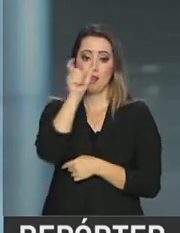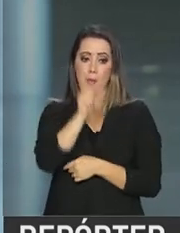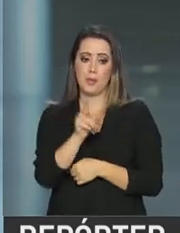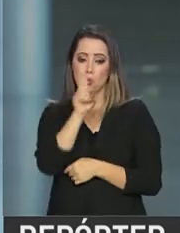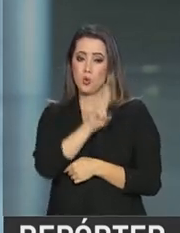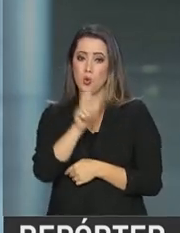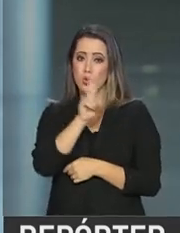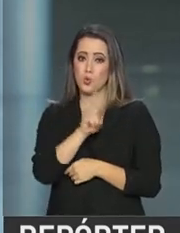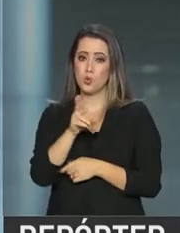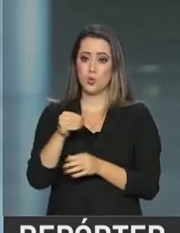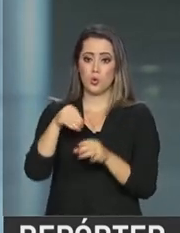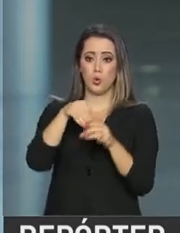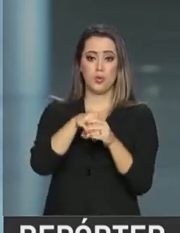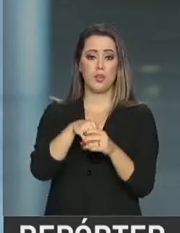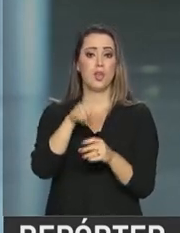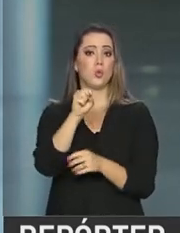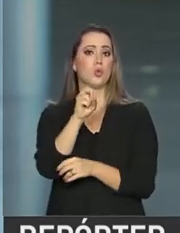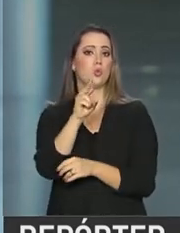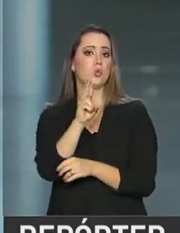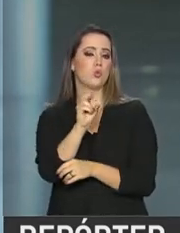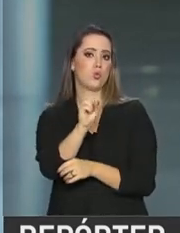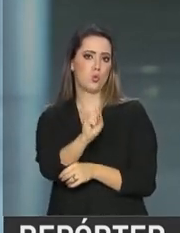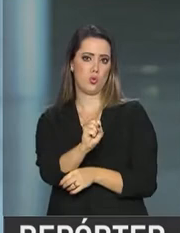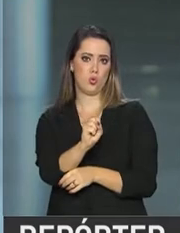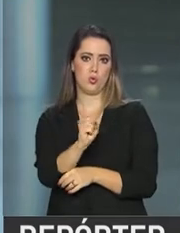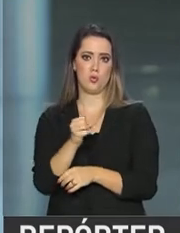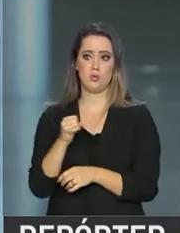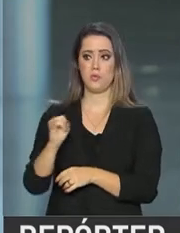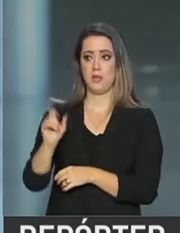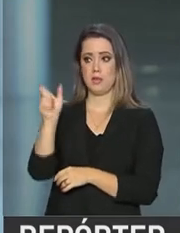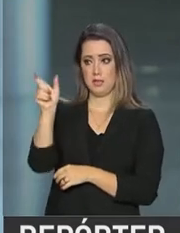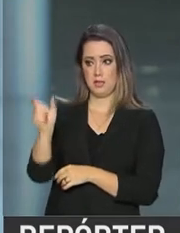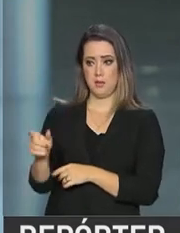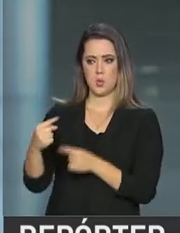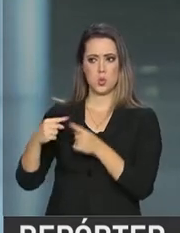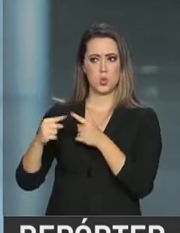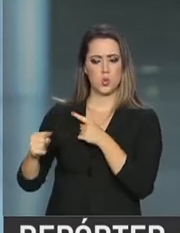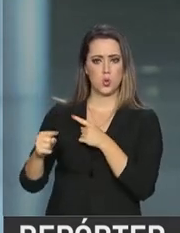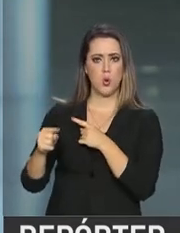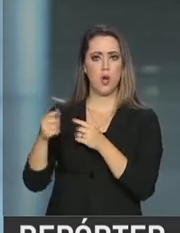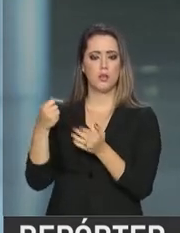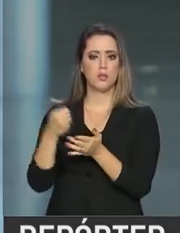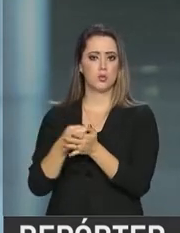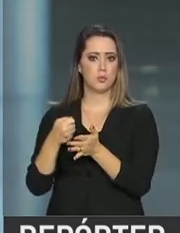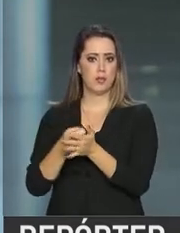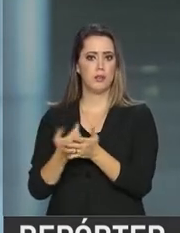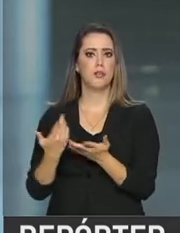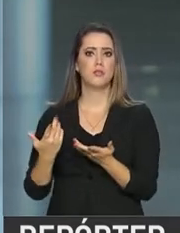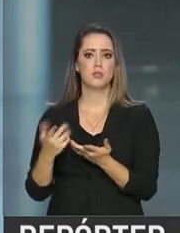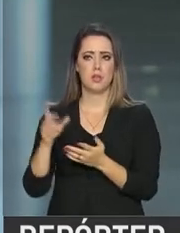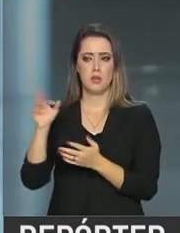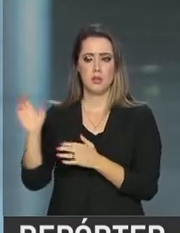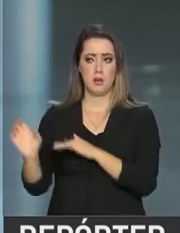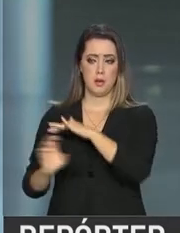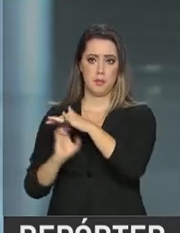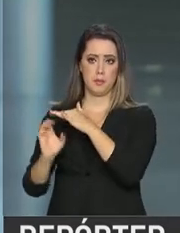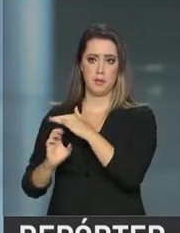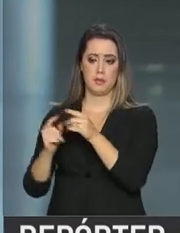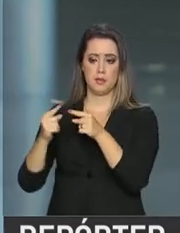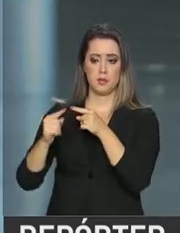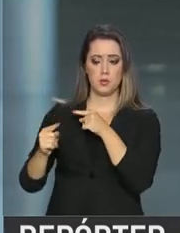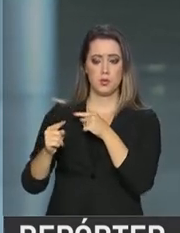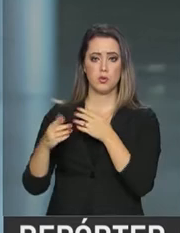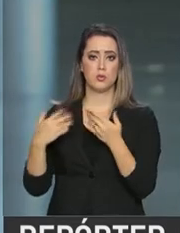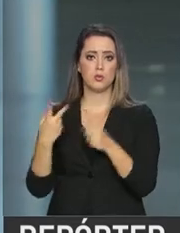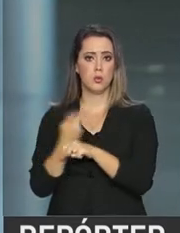a ser de fato honrada ou seja se tenha negativa da cobertura nesse caso então o consumidor ele